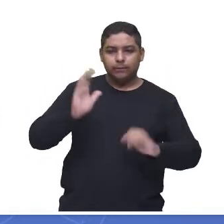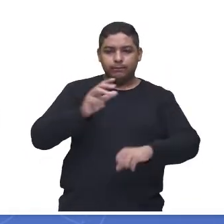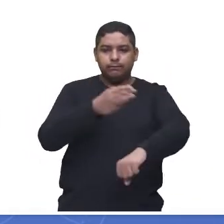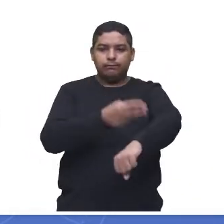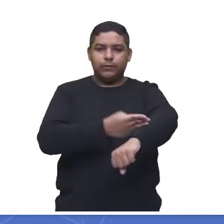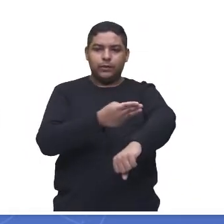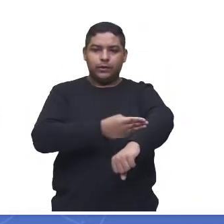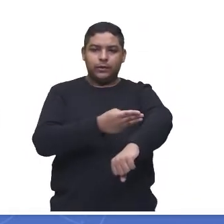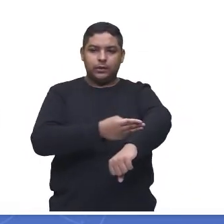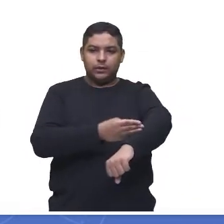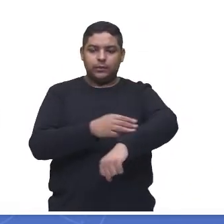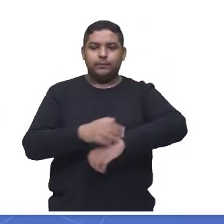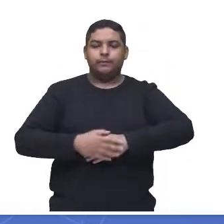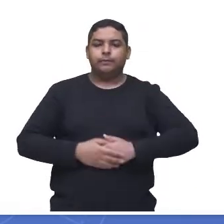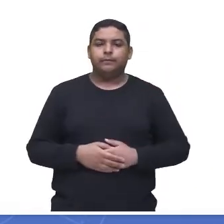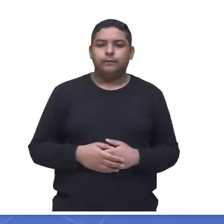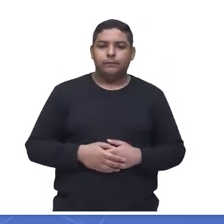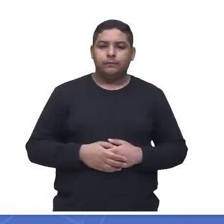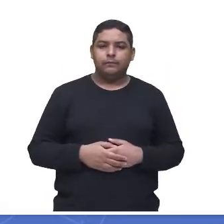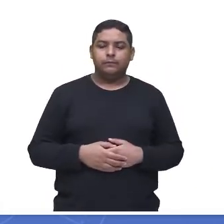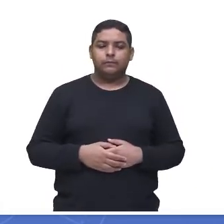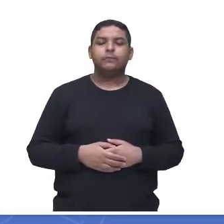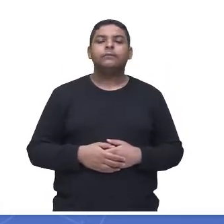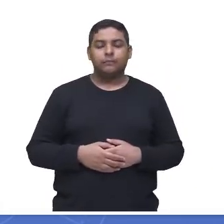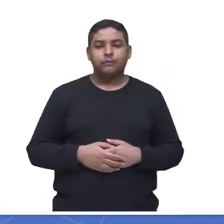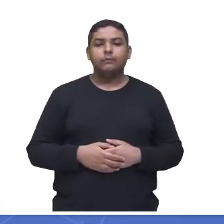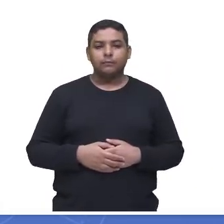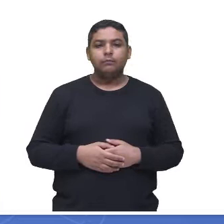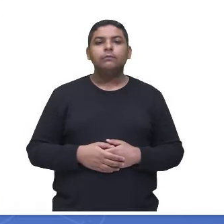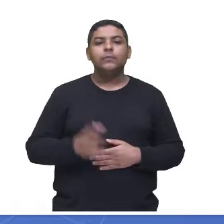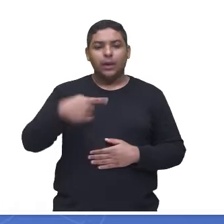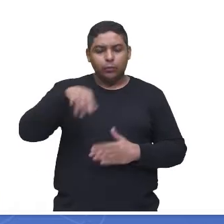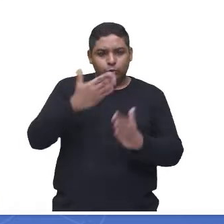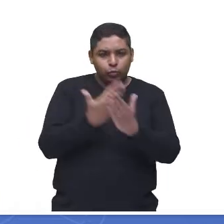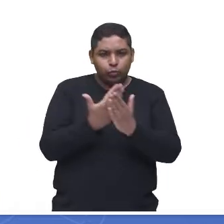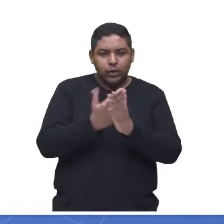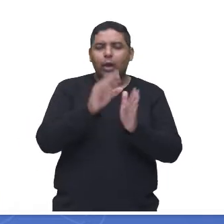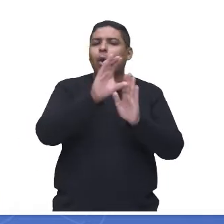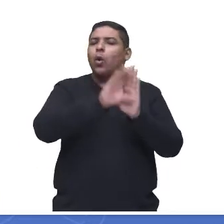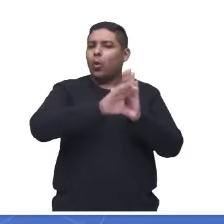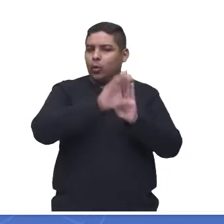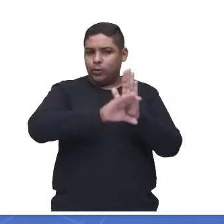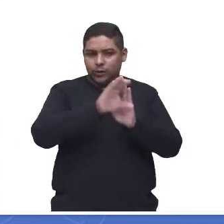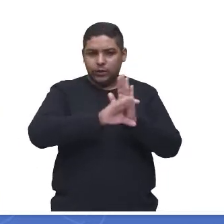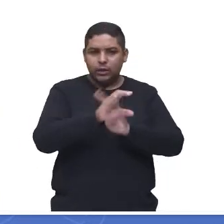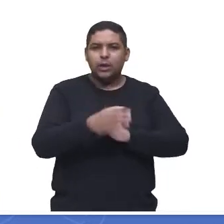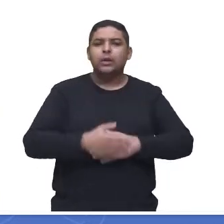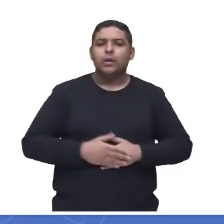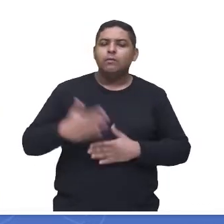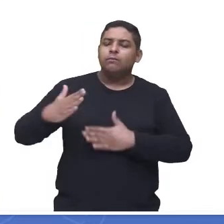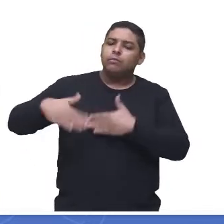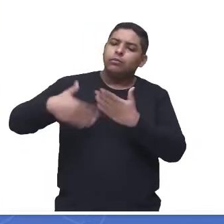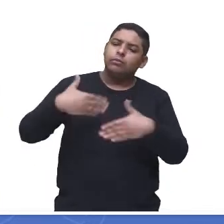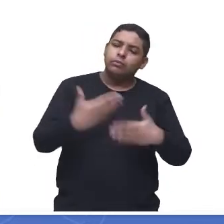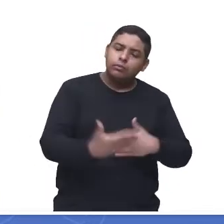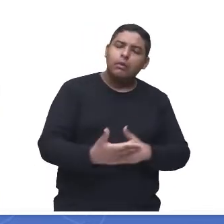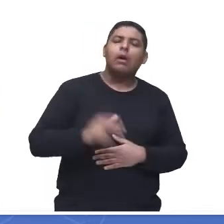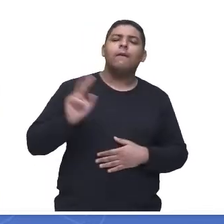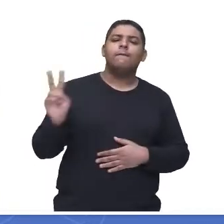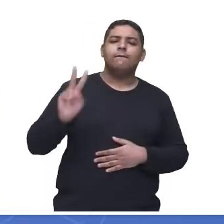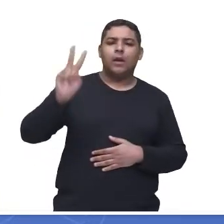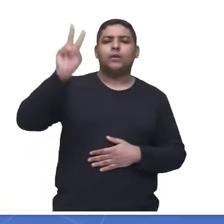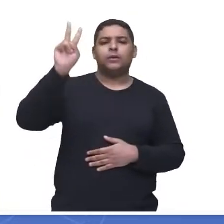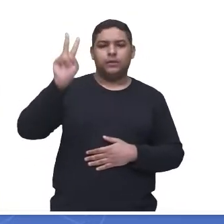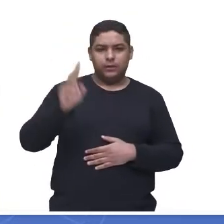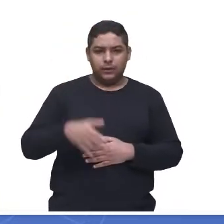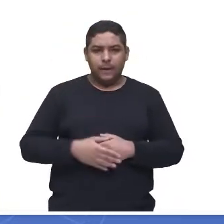bom? Então, só para a gente situar aqui que nós estamos trabalhando dentro desses conceitos aí, de progresso, de valorização, né? Nós estamos falando